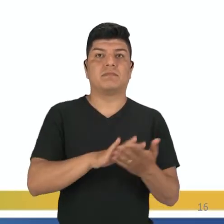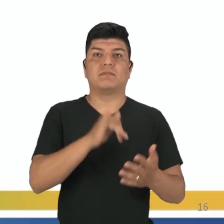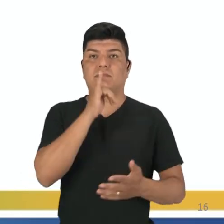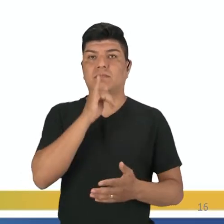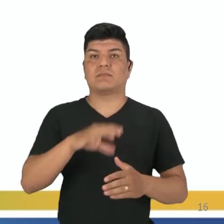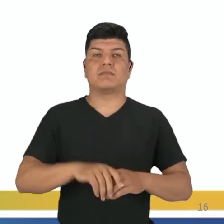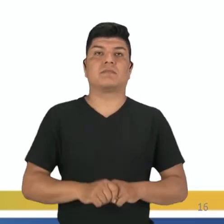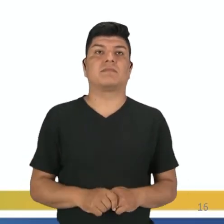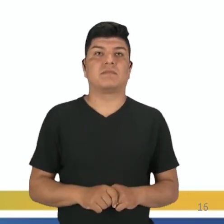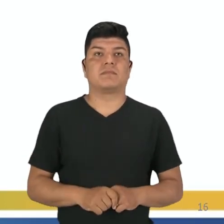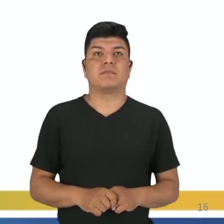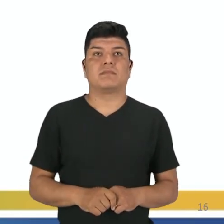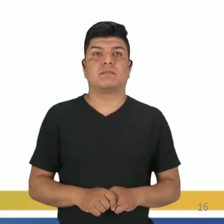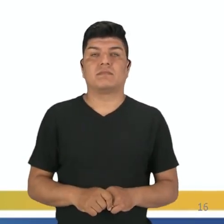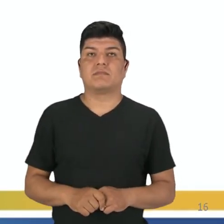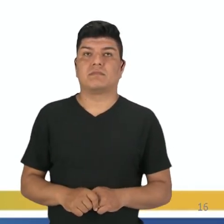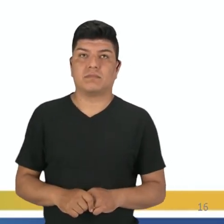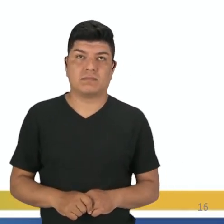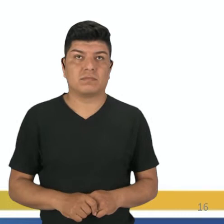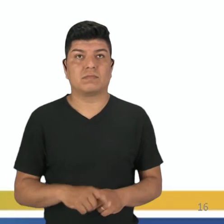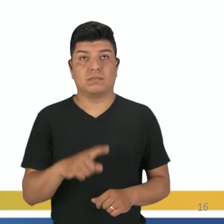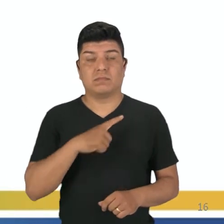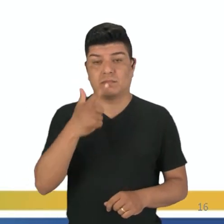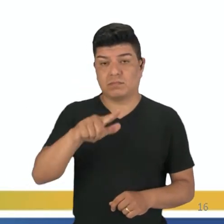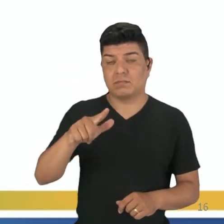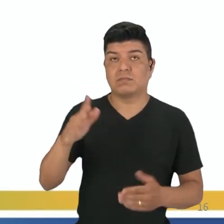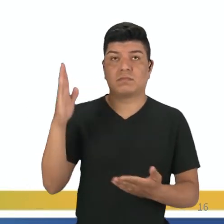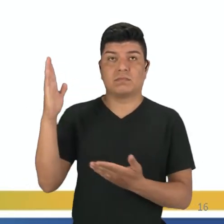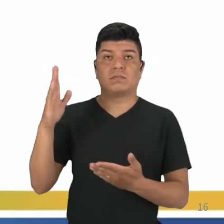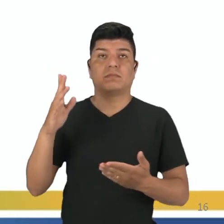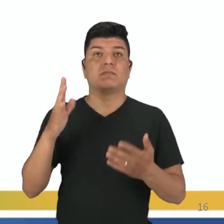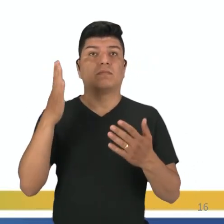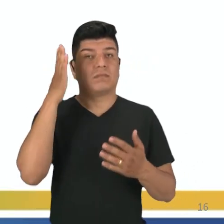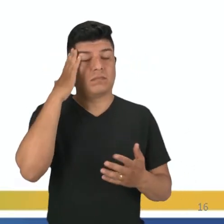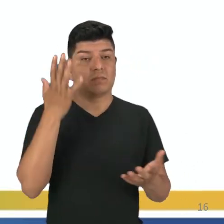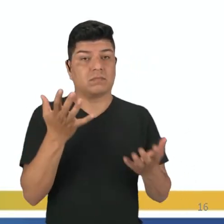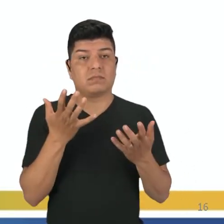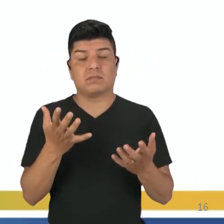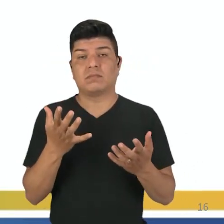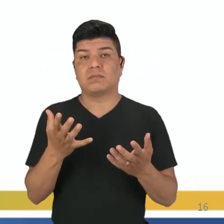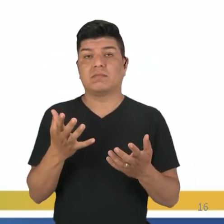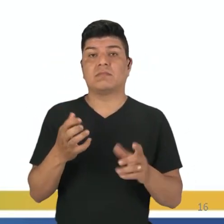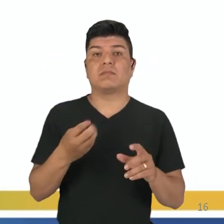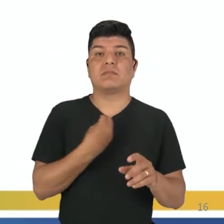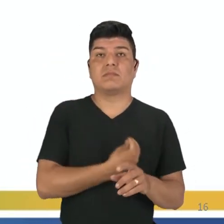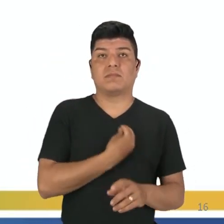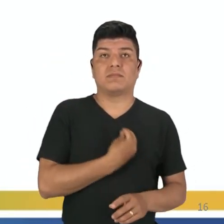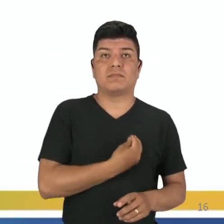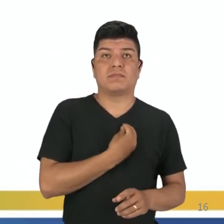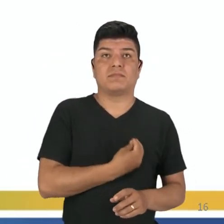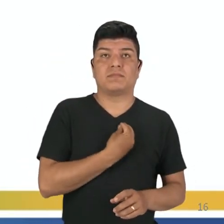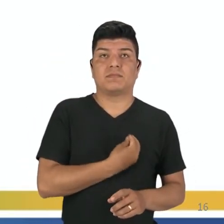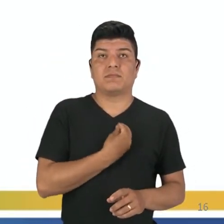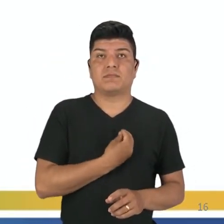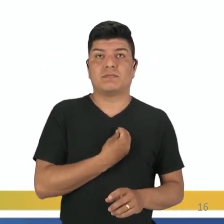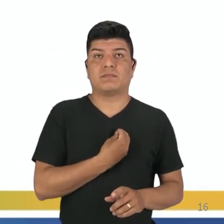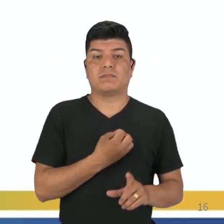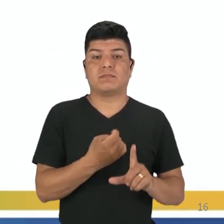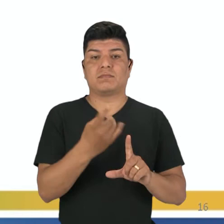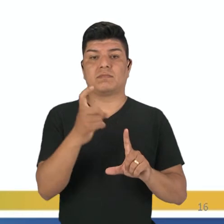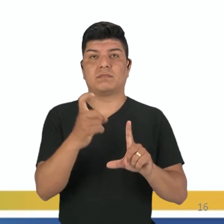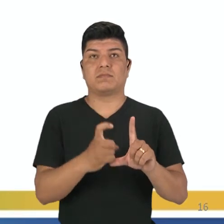exemplo. De novo, temos uma função e queremos saber as condições de existência. Na